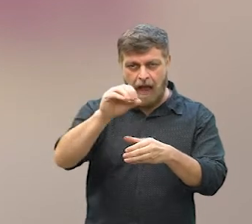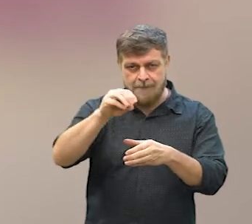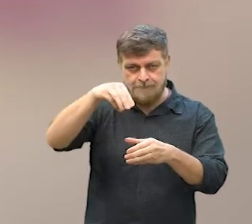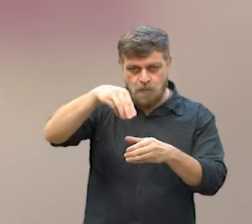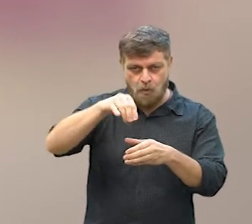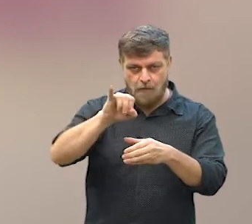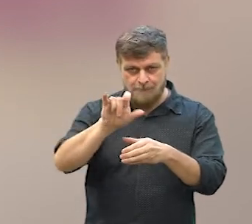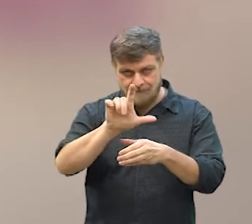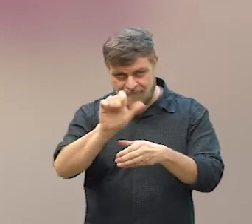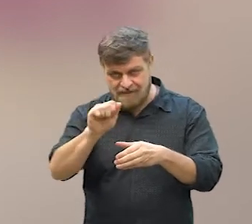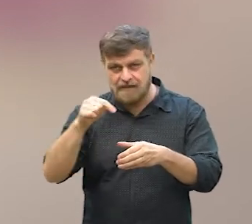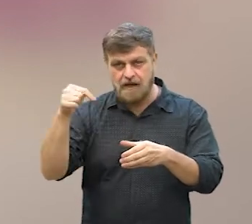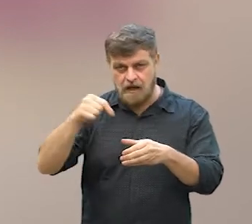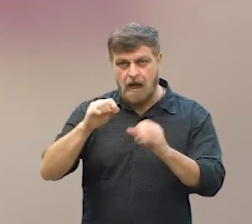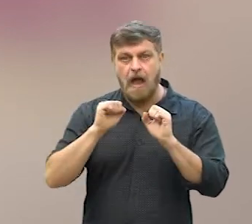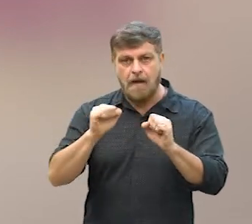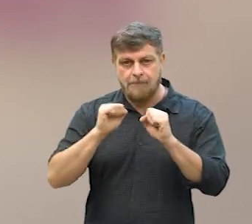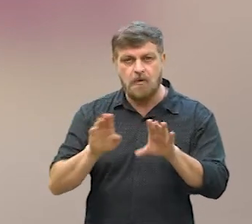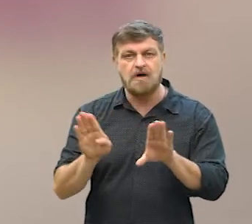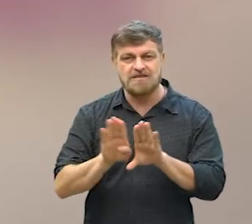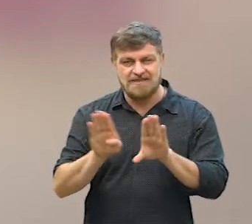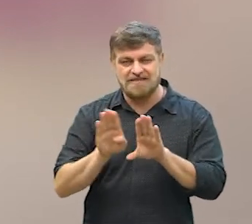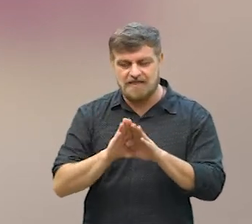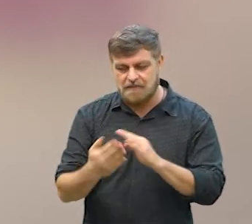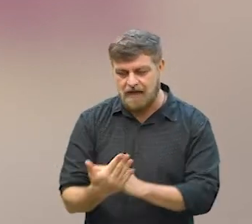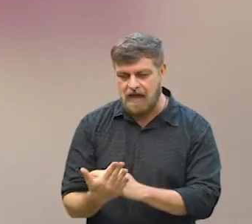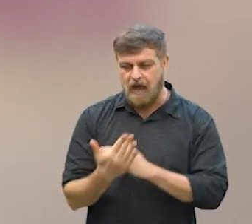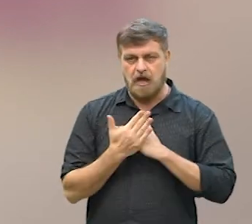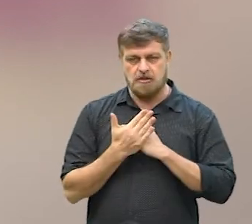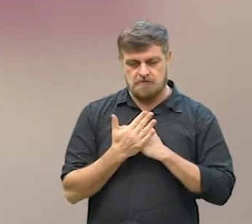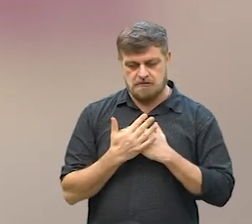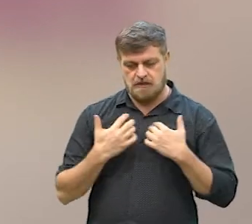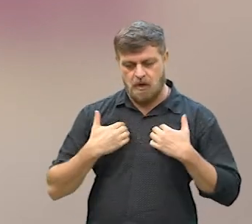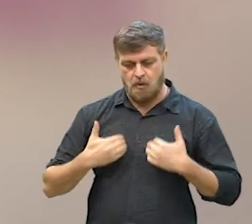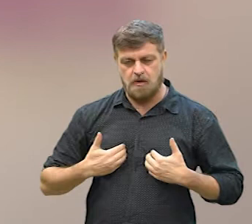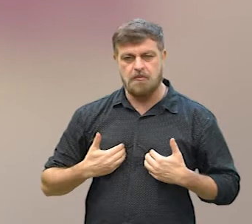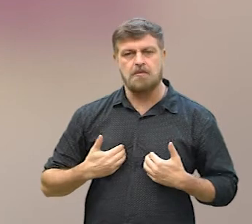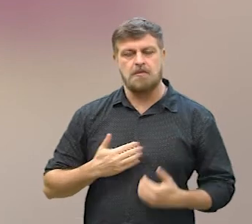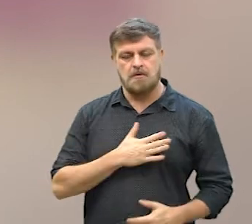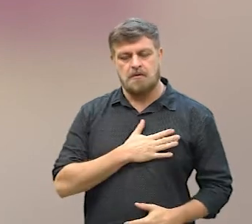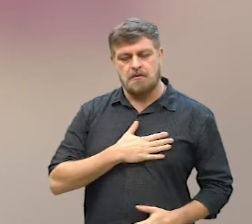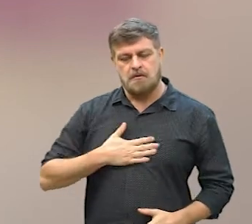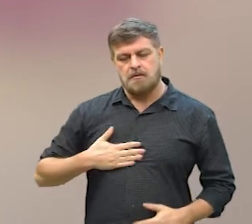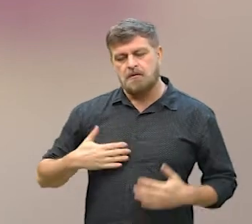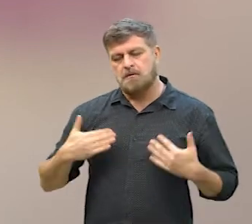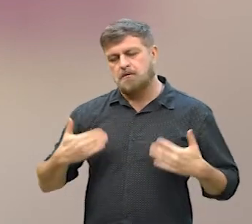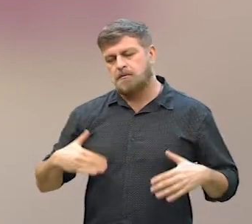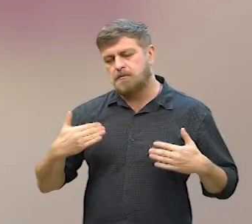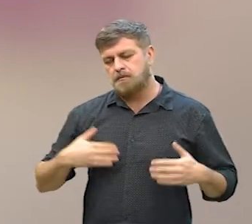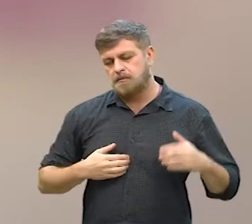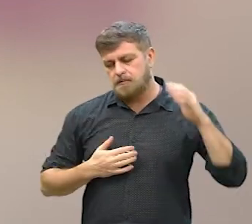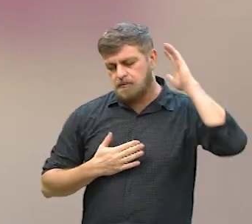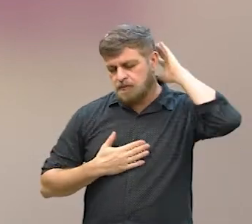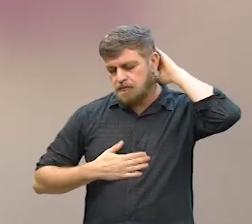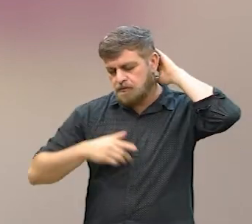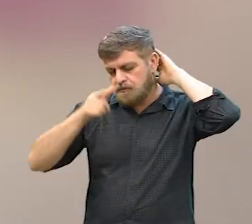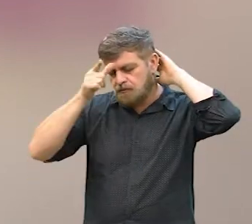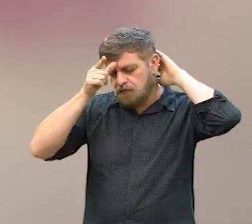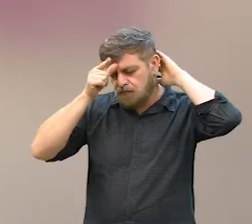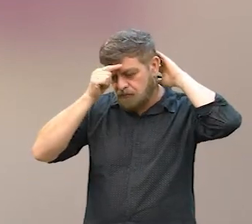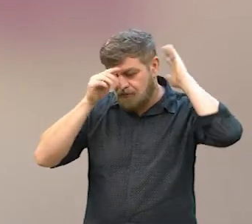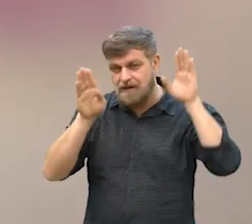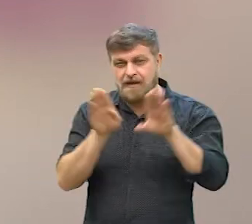que estimula realmente o poder antioxidante e ela traz uma tranquilidade hormonal para o cortisol. E